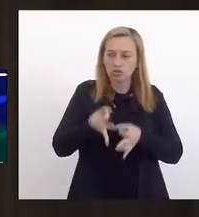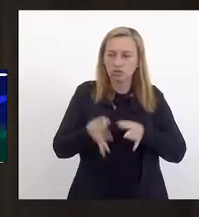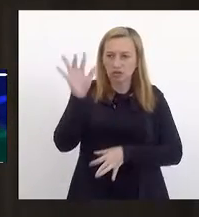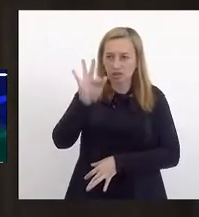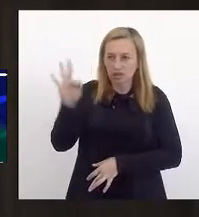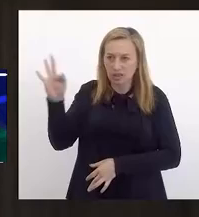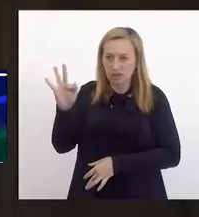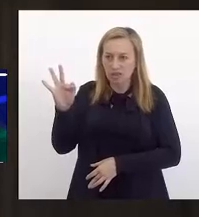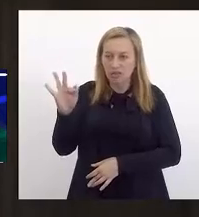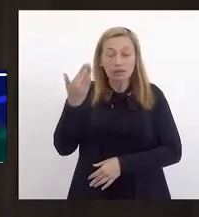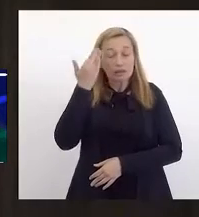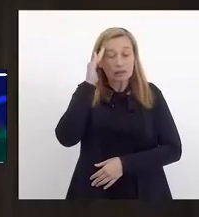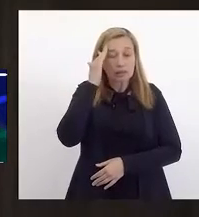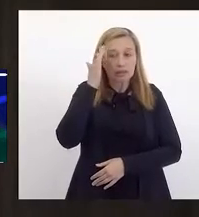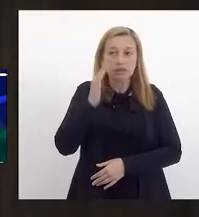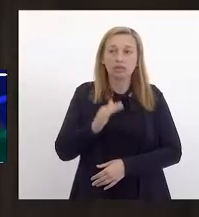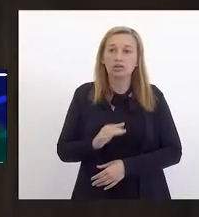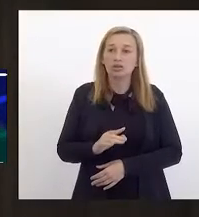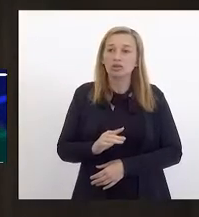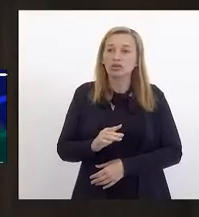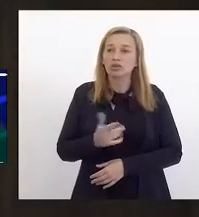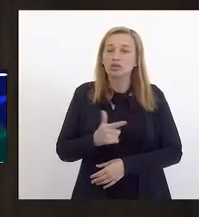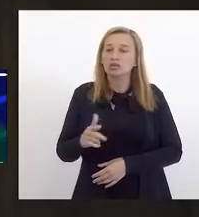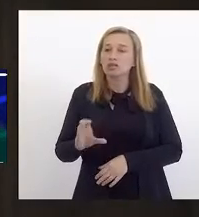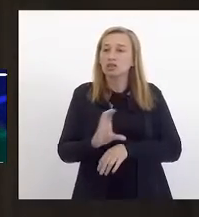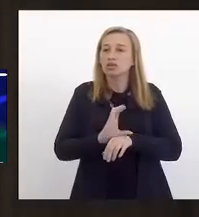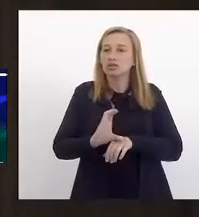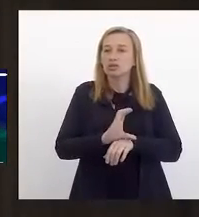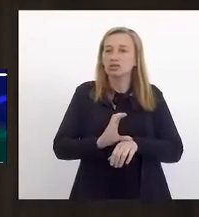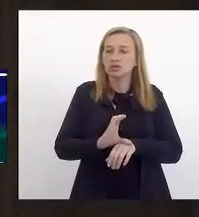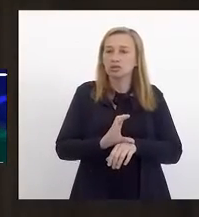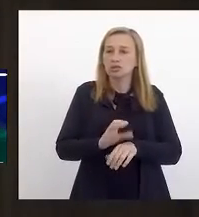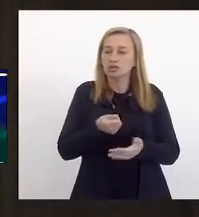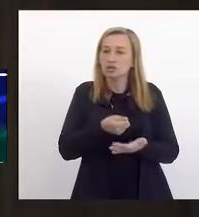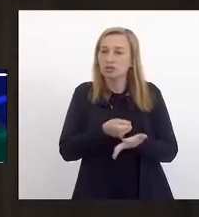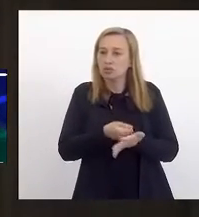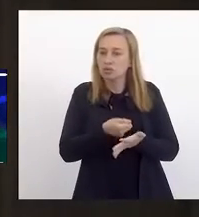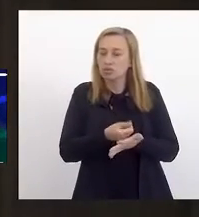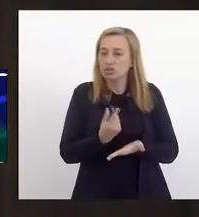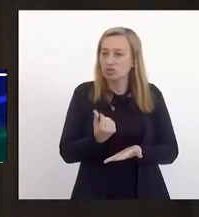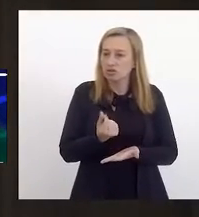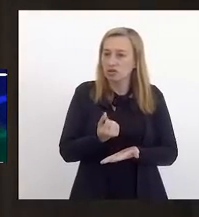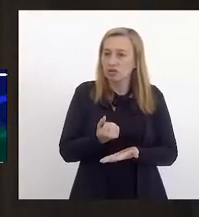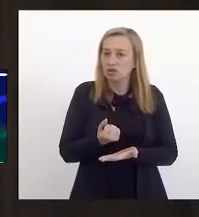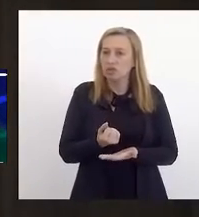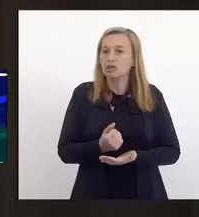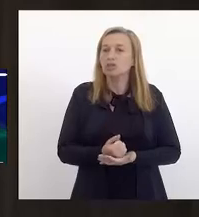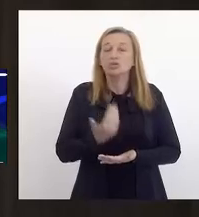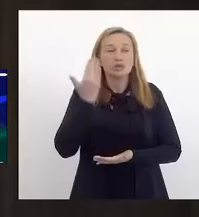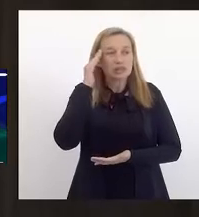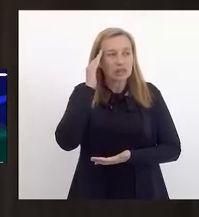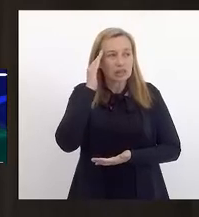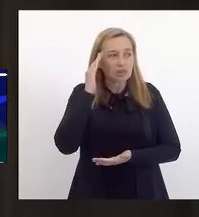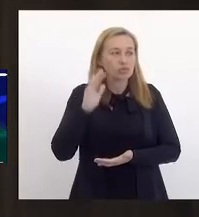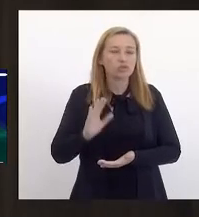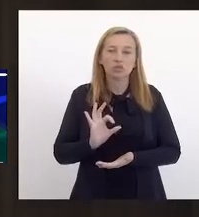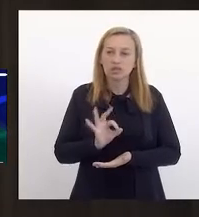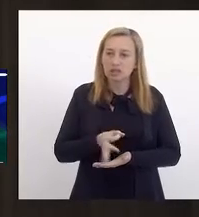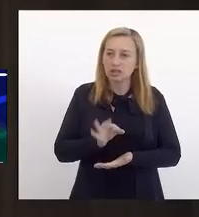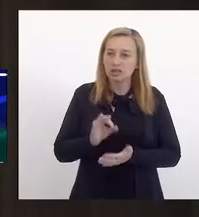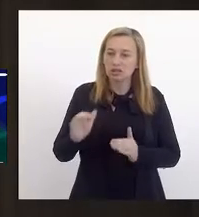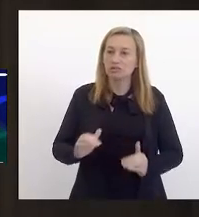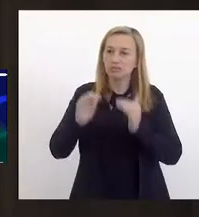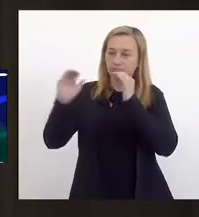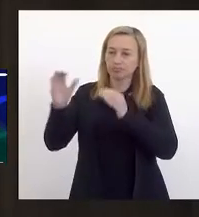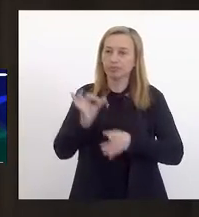Federal vêm entendendo pela inconstitucionalidade dessa cobrança. Conforme entendimento firmado pelo